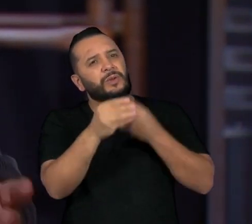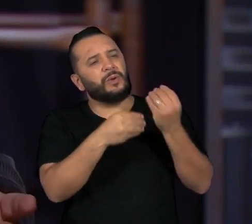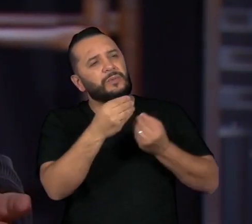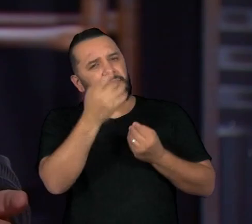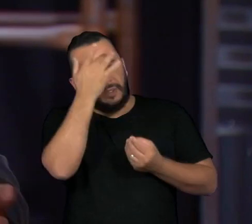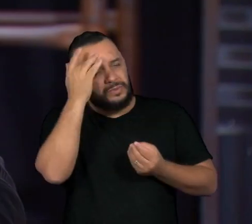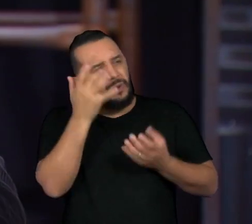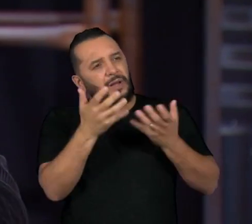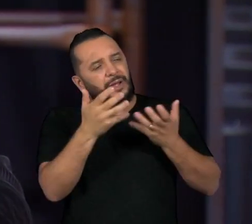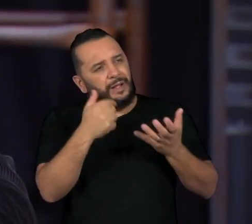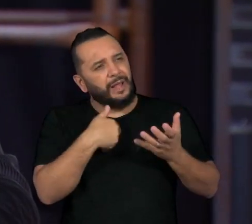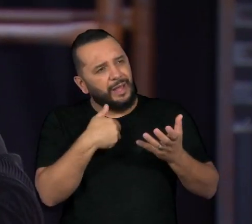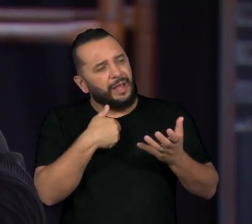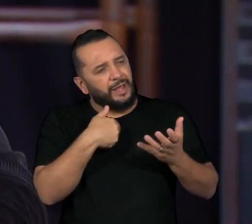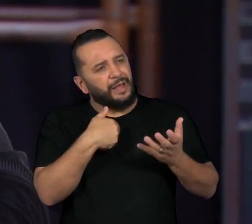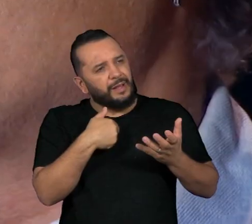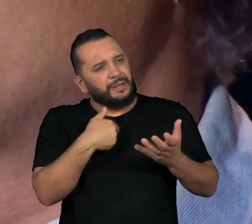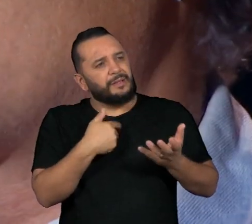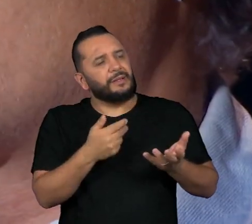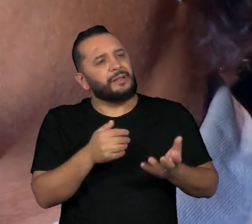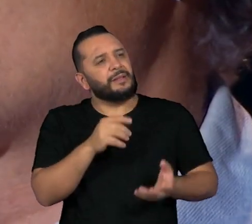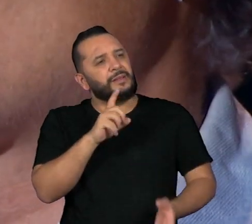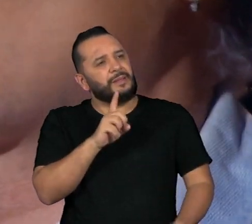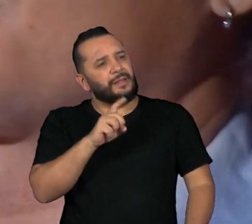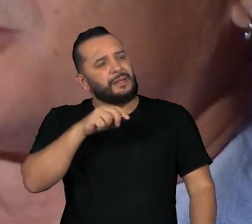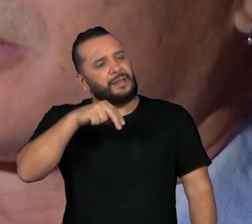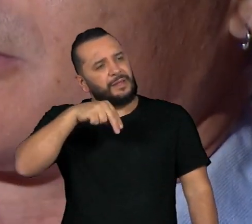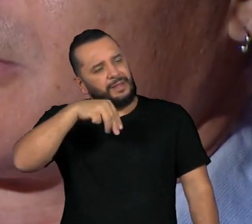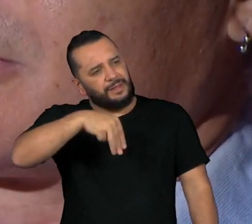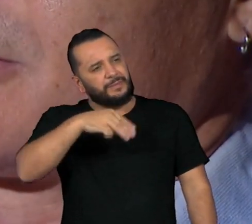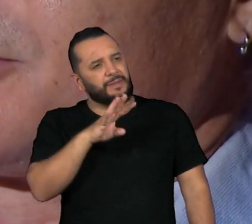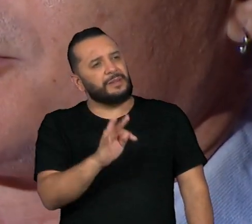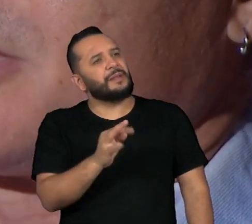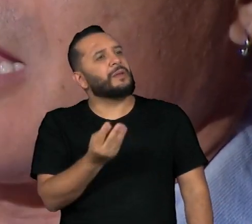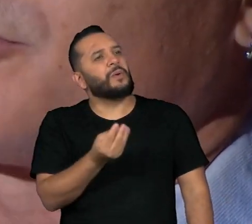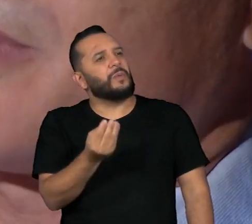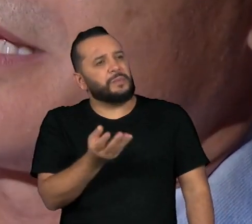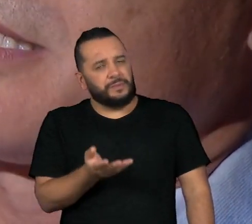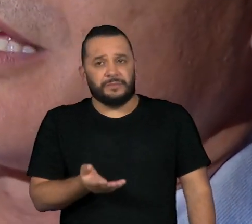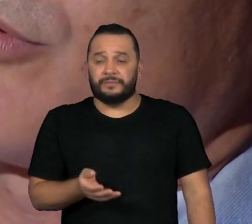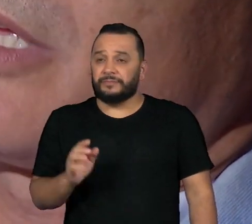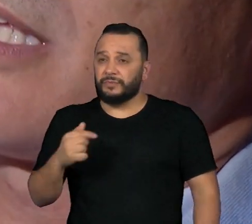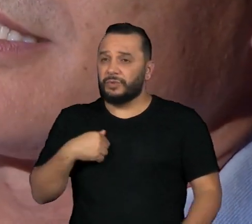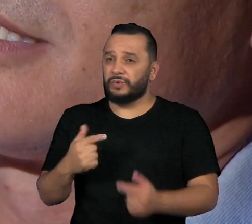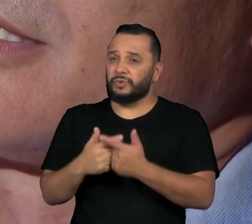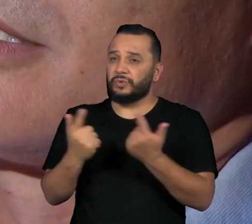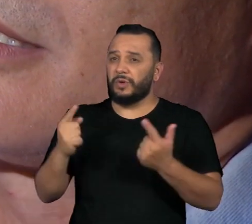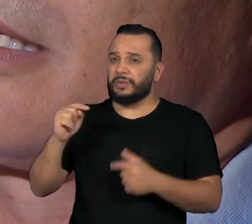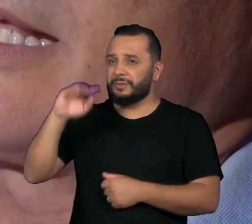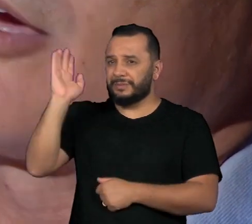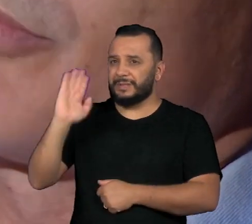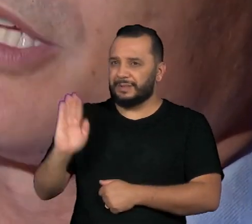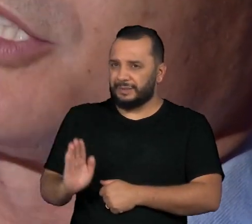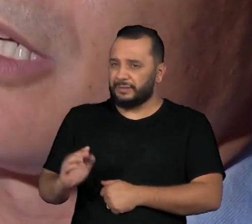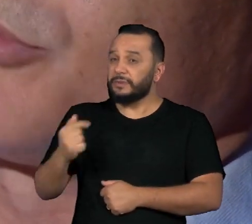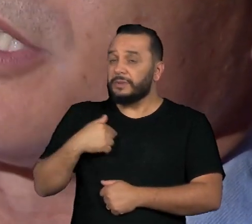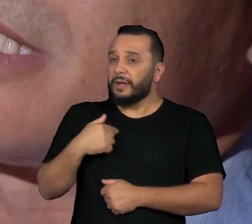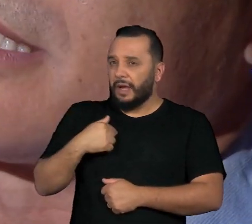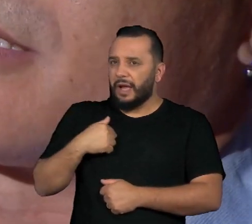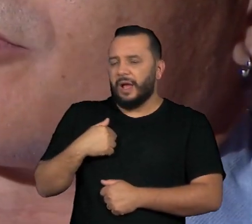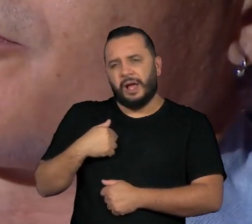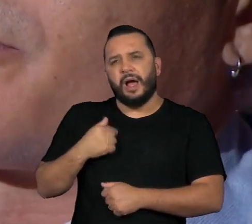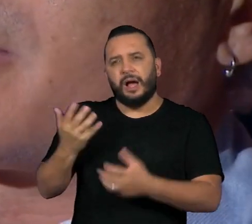e tão poderosa? Eu acho que a gente tem a sorte de estar num país que reconhece legalmente